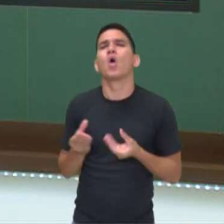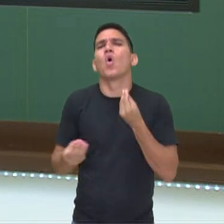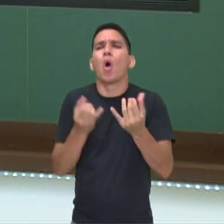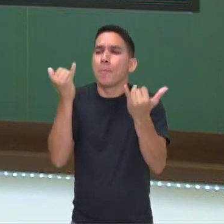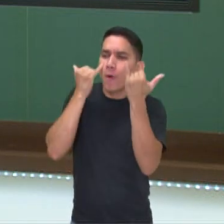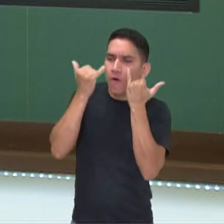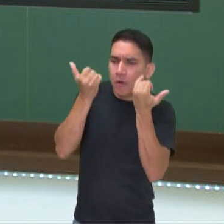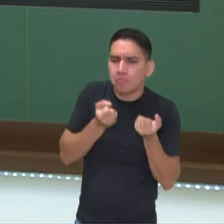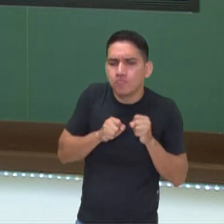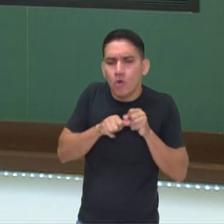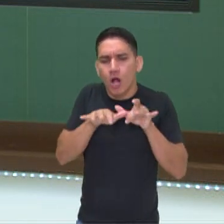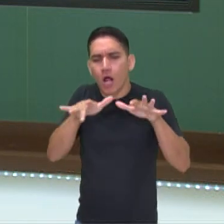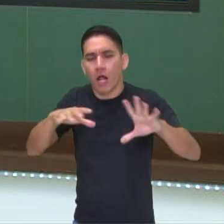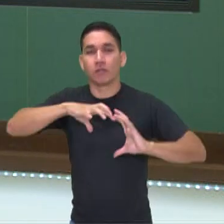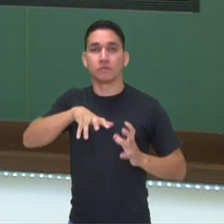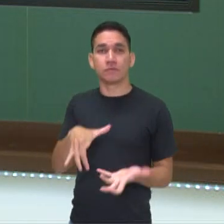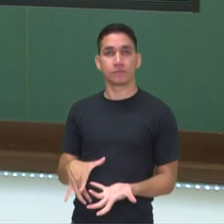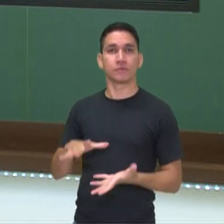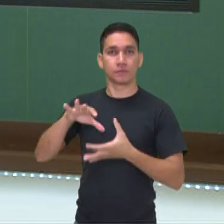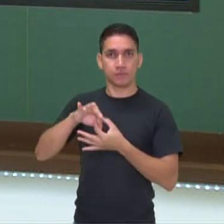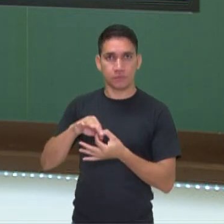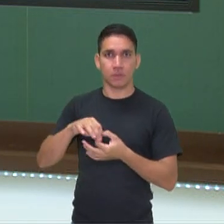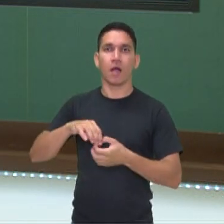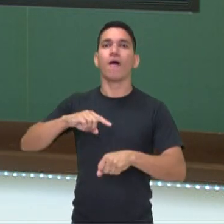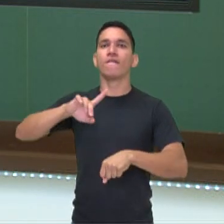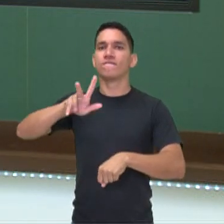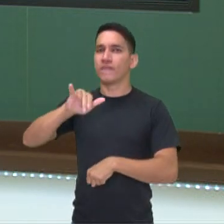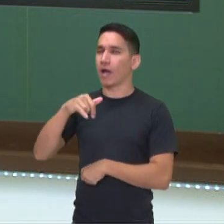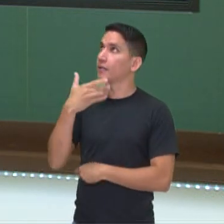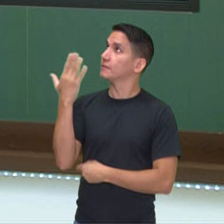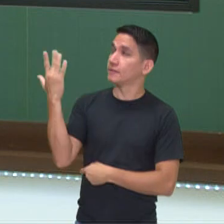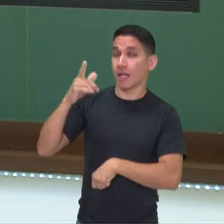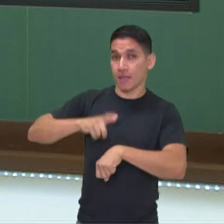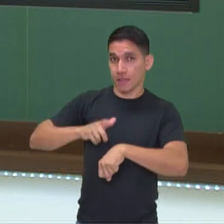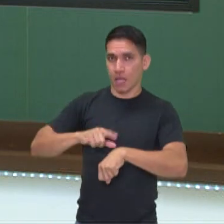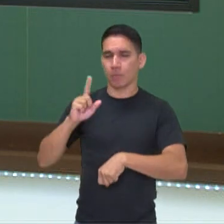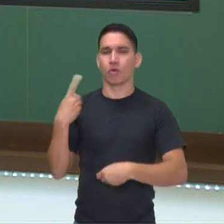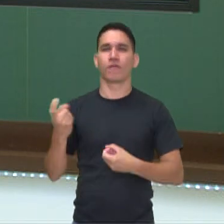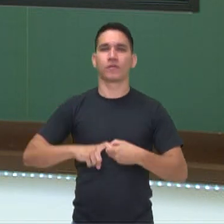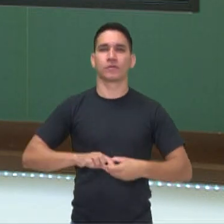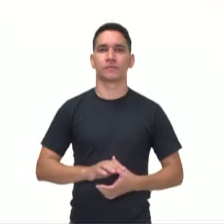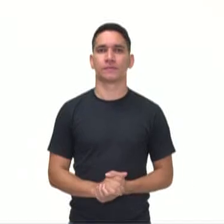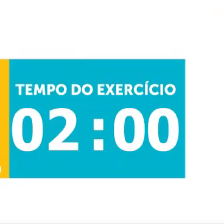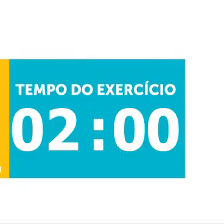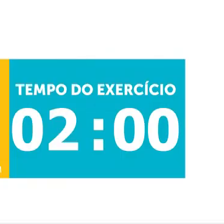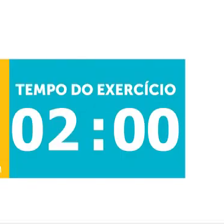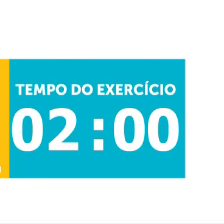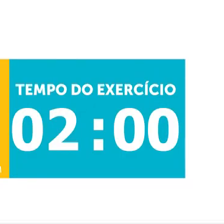informações circulam no mundo globalizado. O relógio vai aparecer aqui na tela e estamos esperando você.